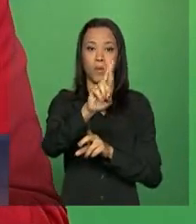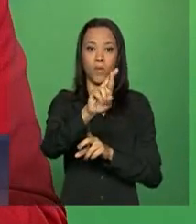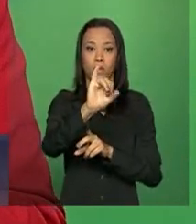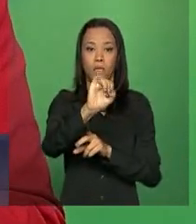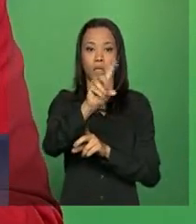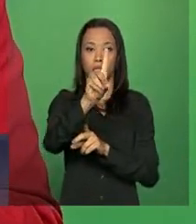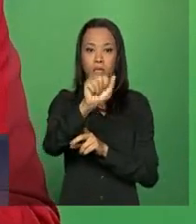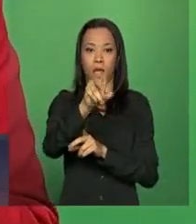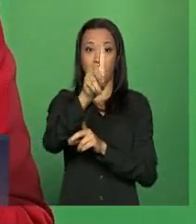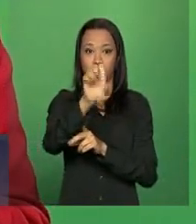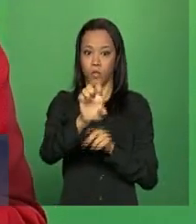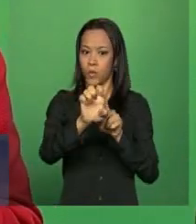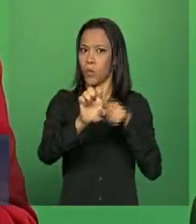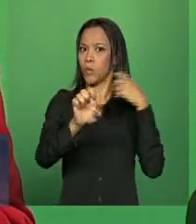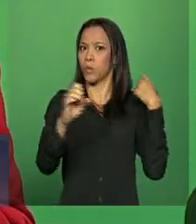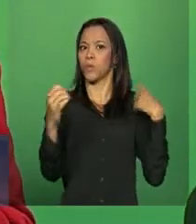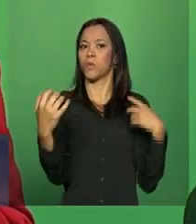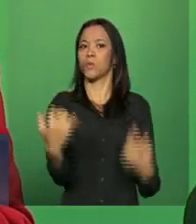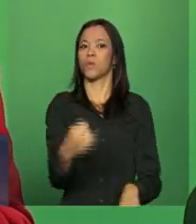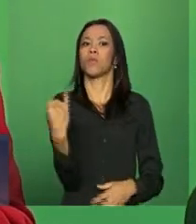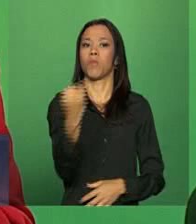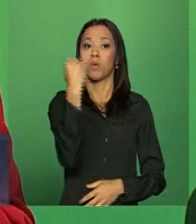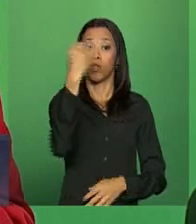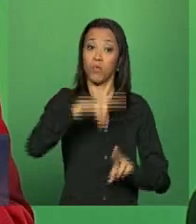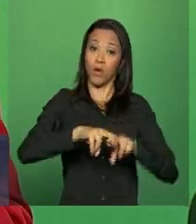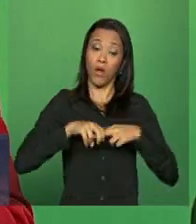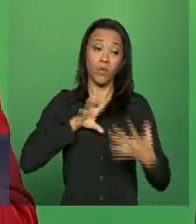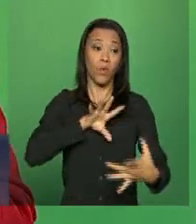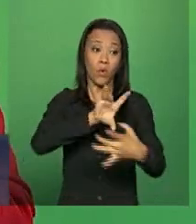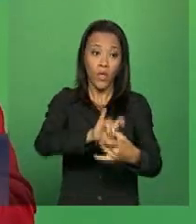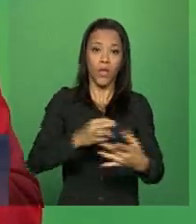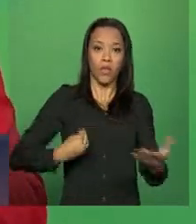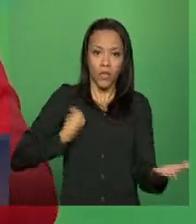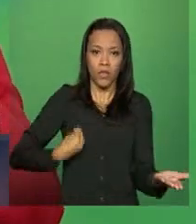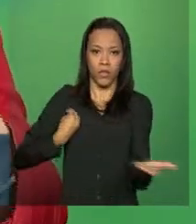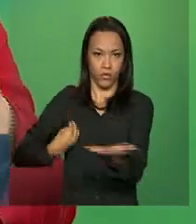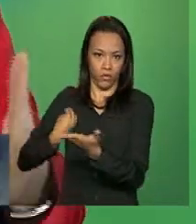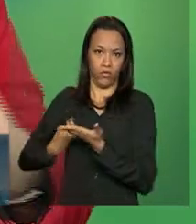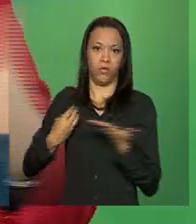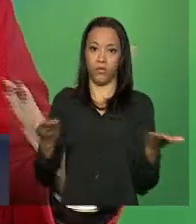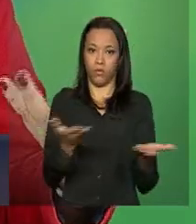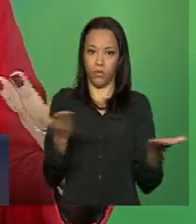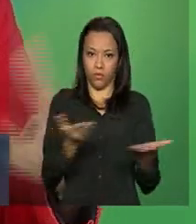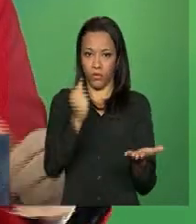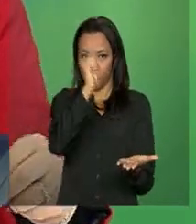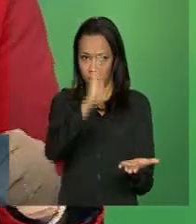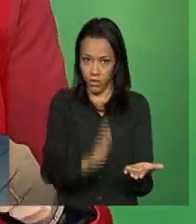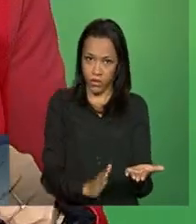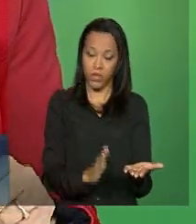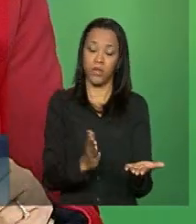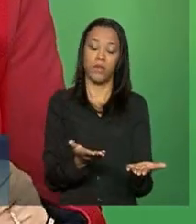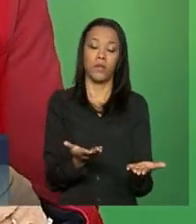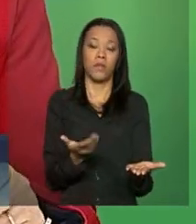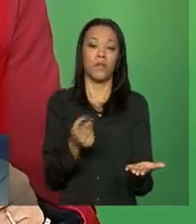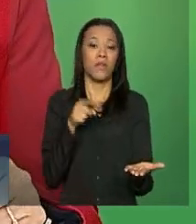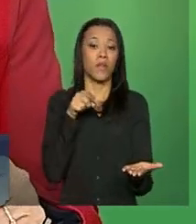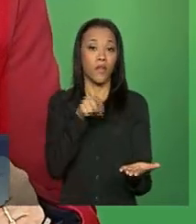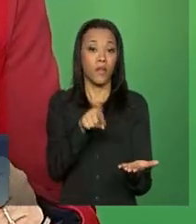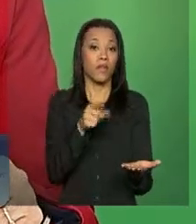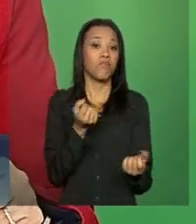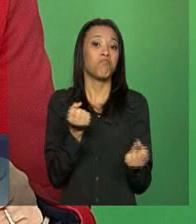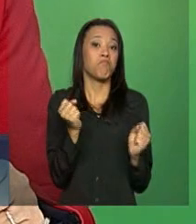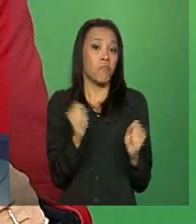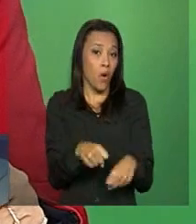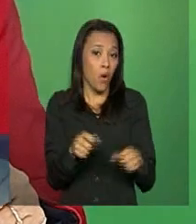muito pelo momento que o país vive, com aumento de renda. Isso passou a ser um bem que pode